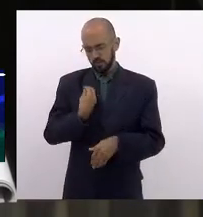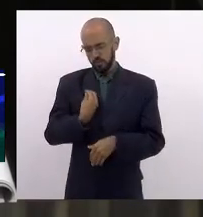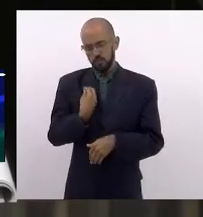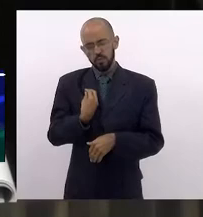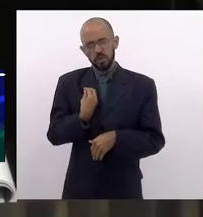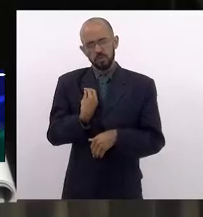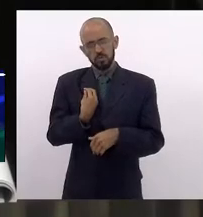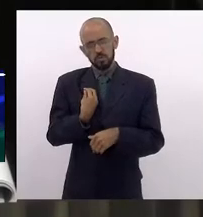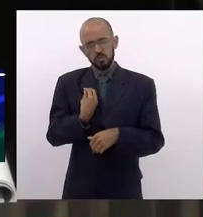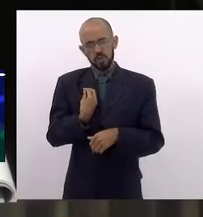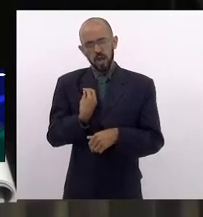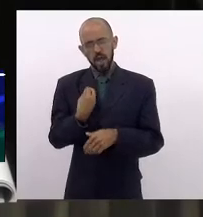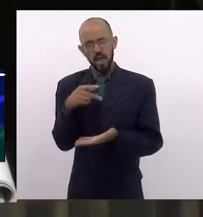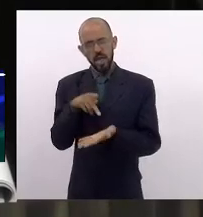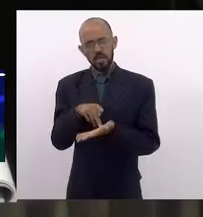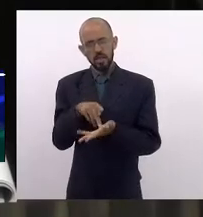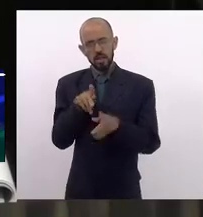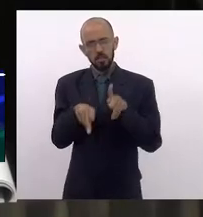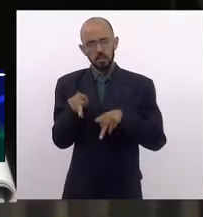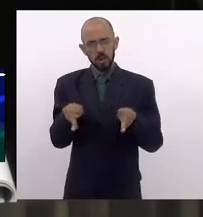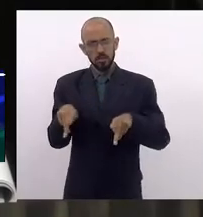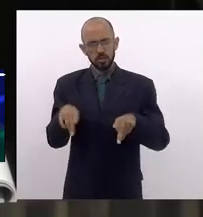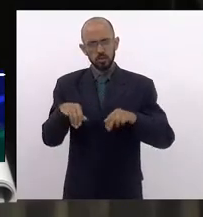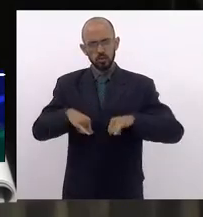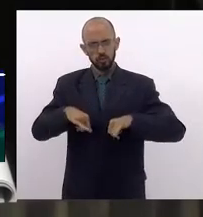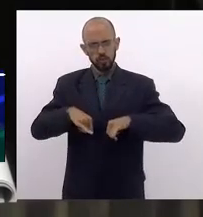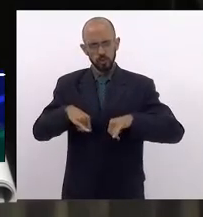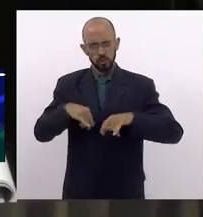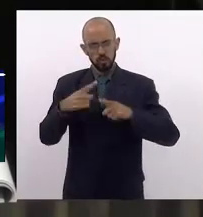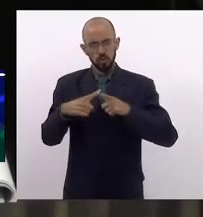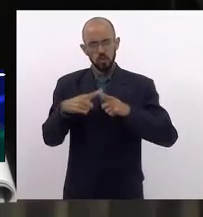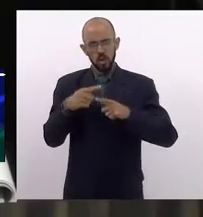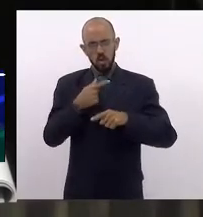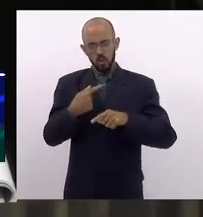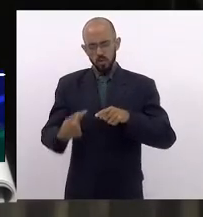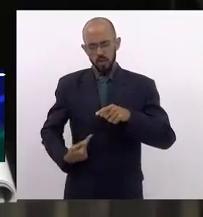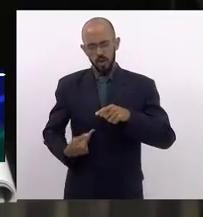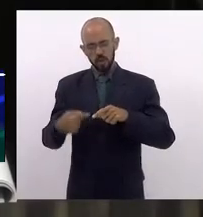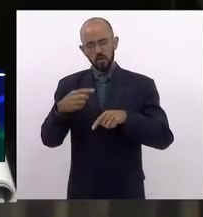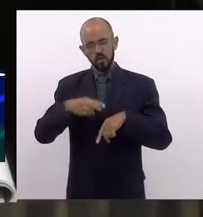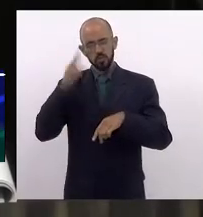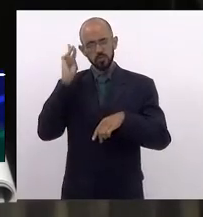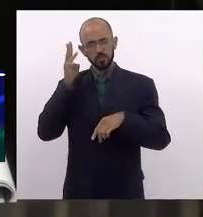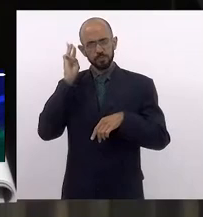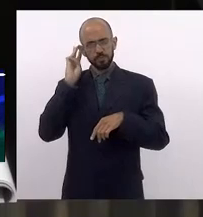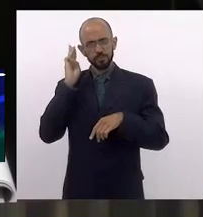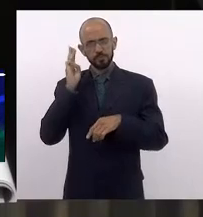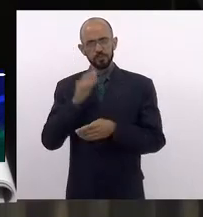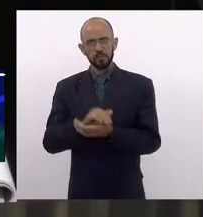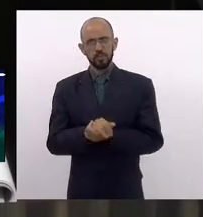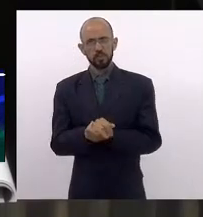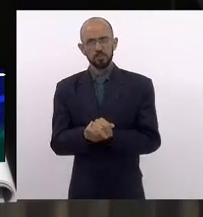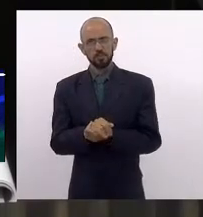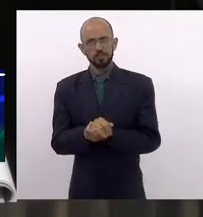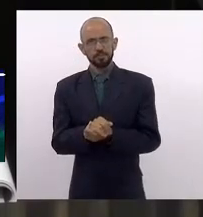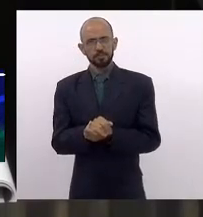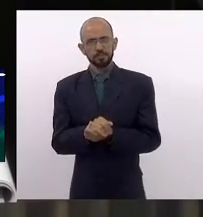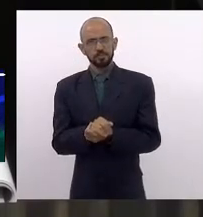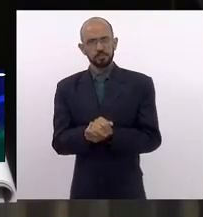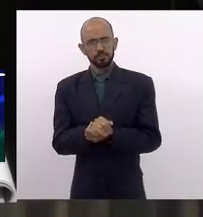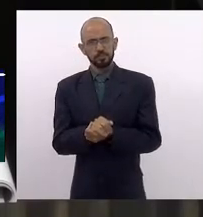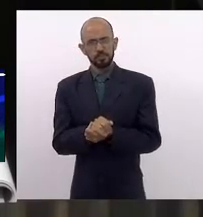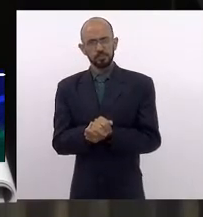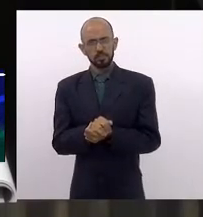realidade da população sofrendo porque eu então Governador na época Wilson Vilson estava totalmente